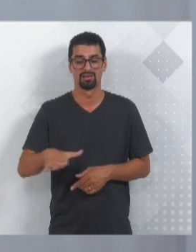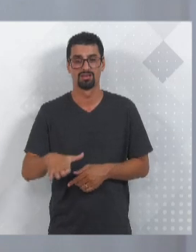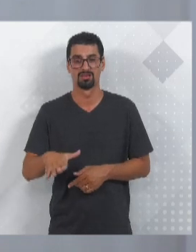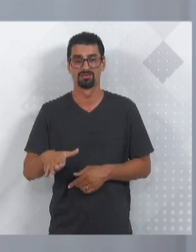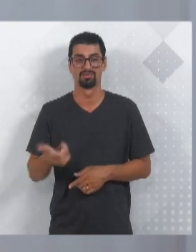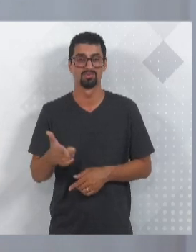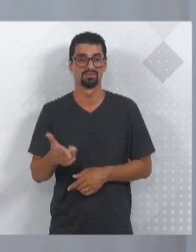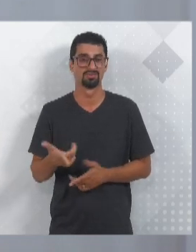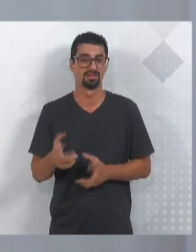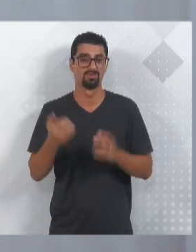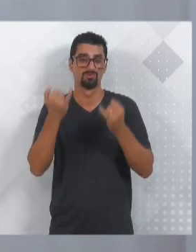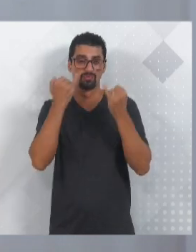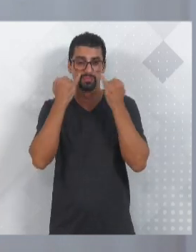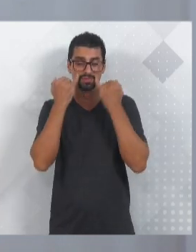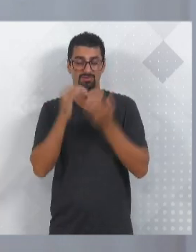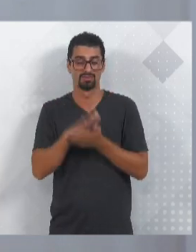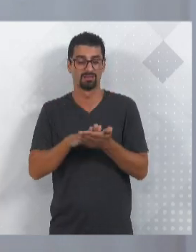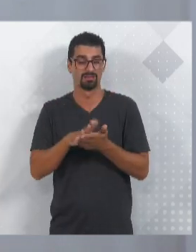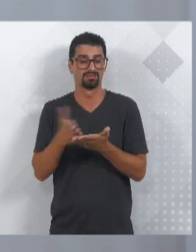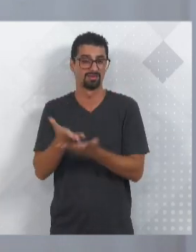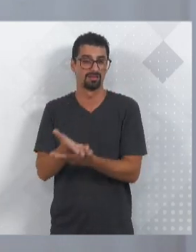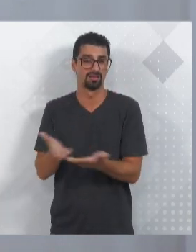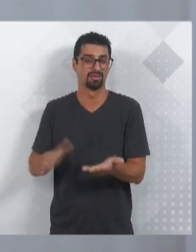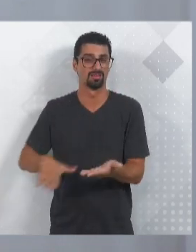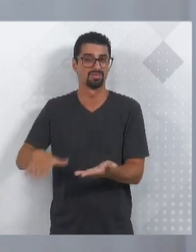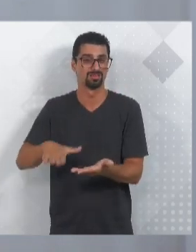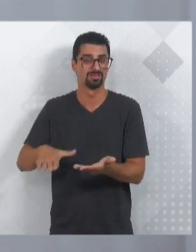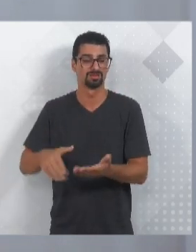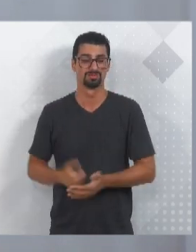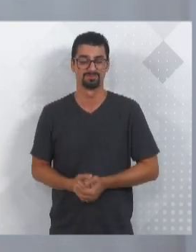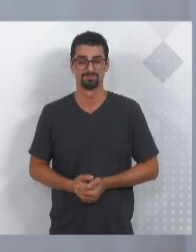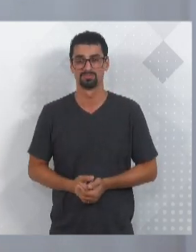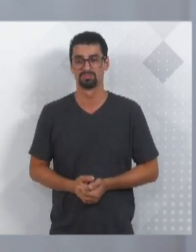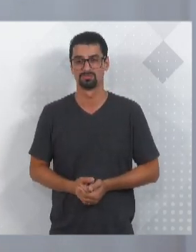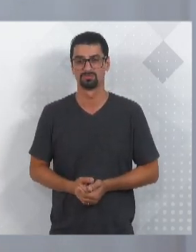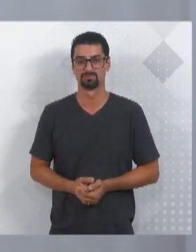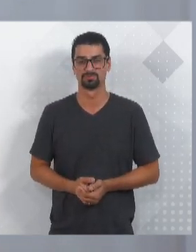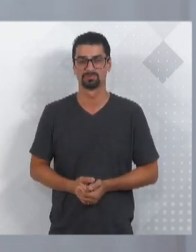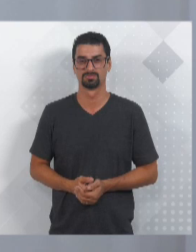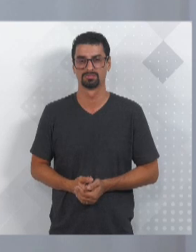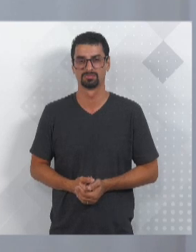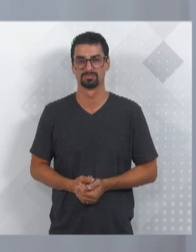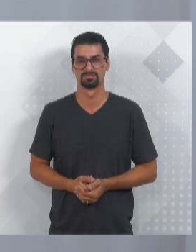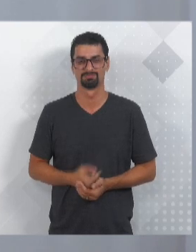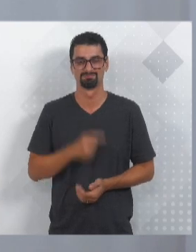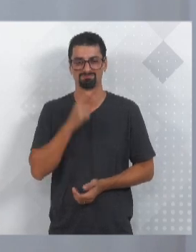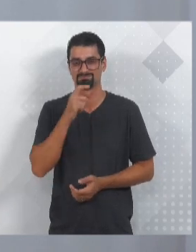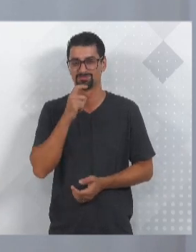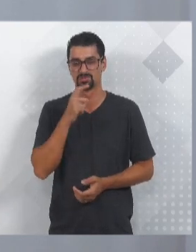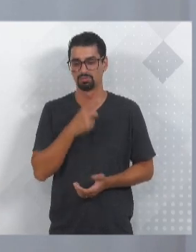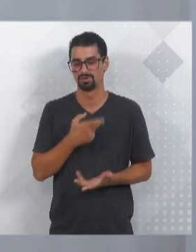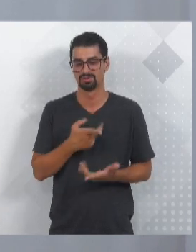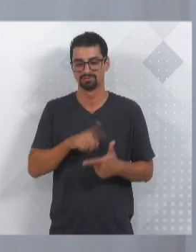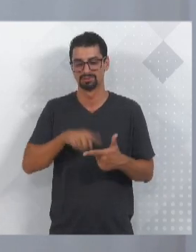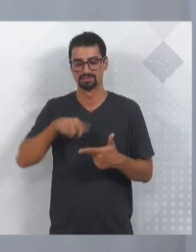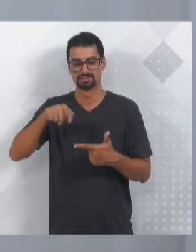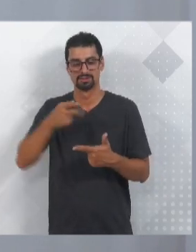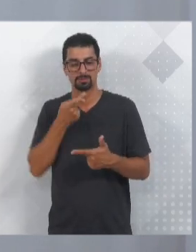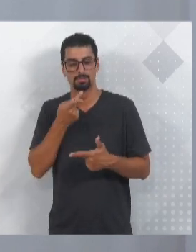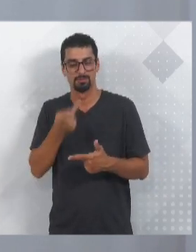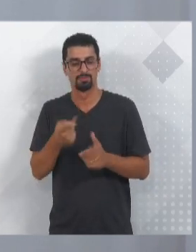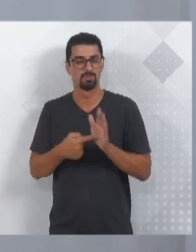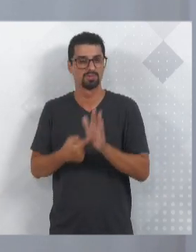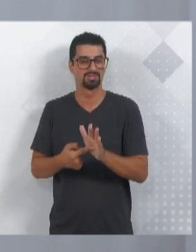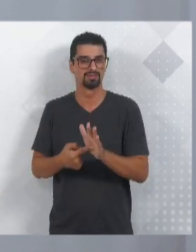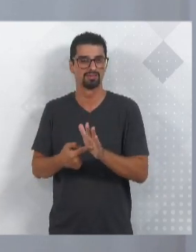e não tem dados nenhum em relação à segurança pública, nenhuma identificação. E aí eles não